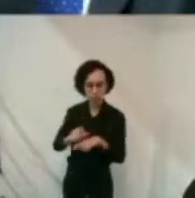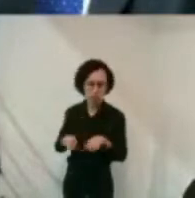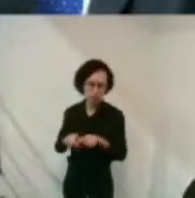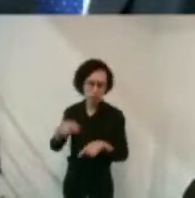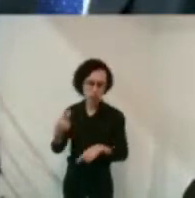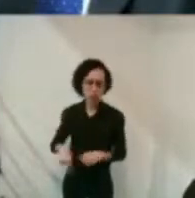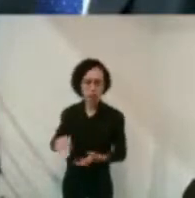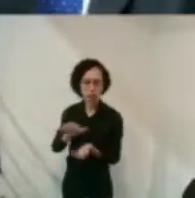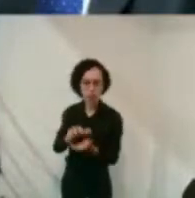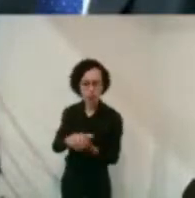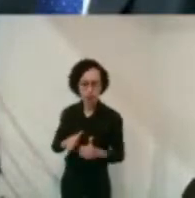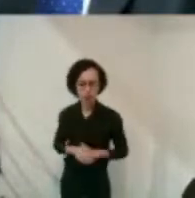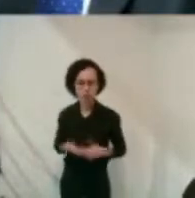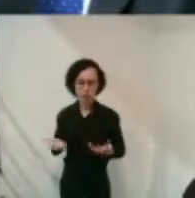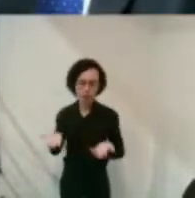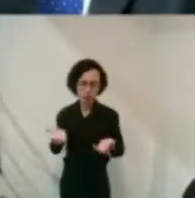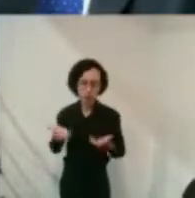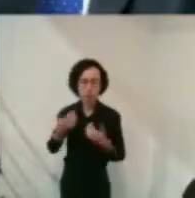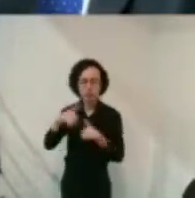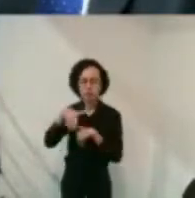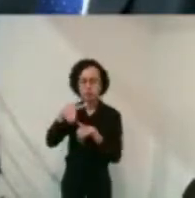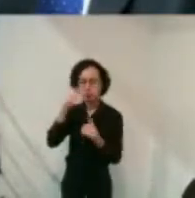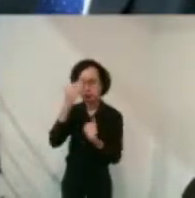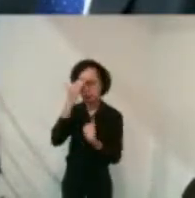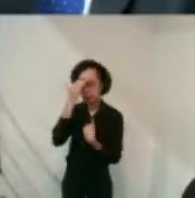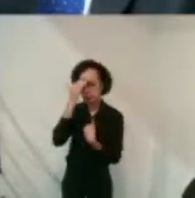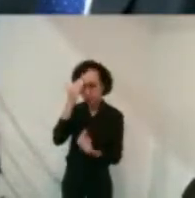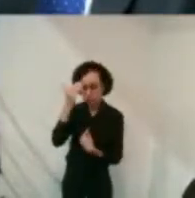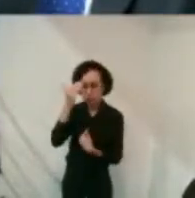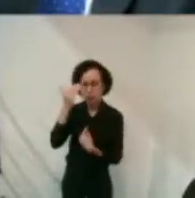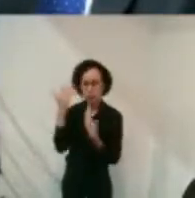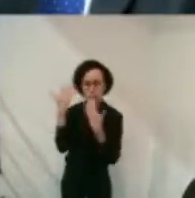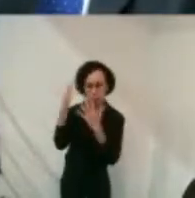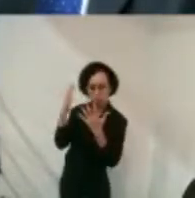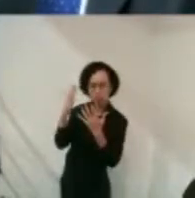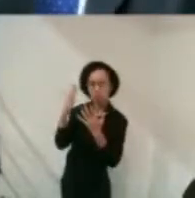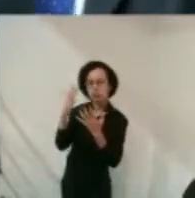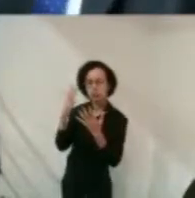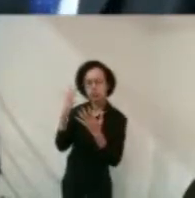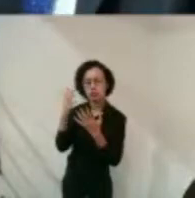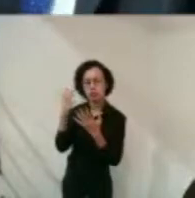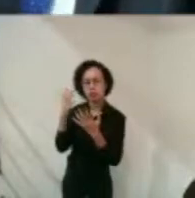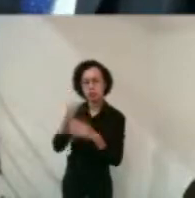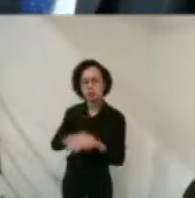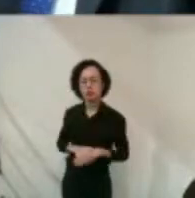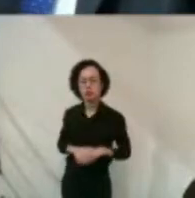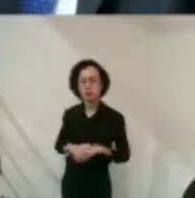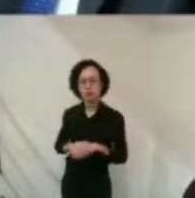Pernambuco. Então eu quero parabenizar a Comissão de Meio Ambiente, Conselho